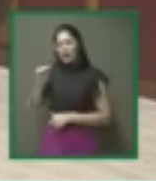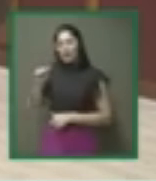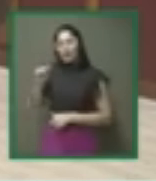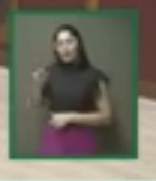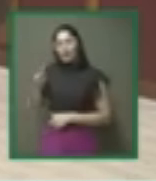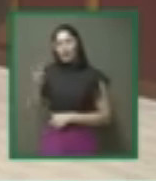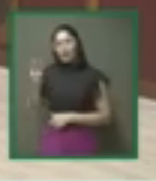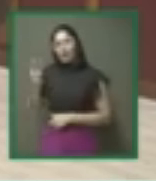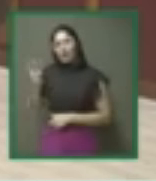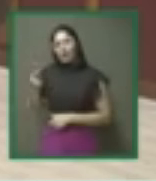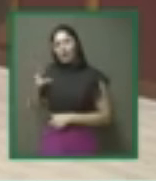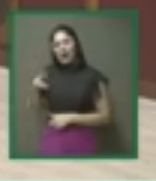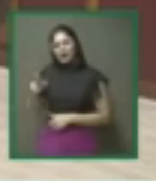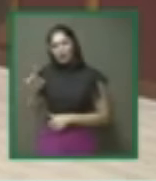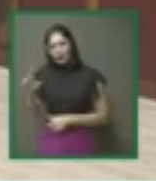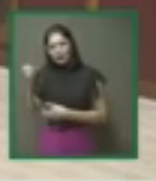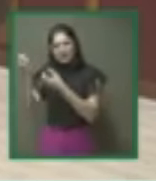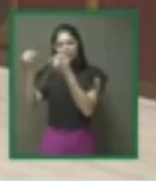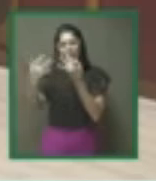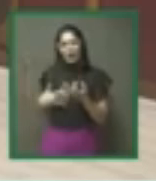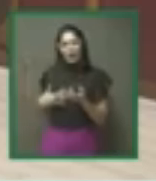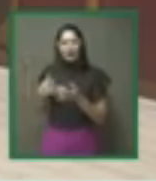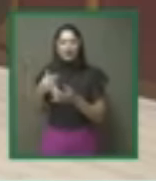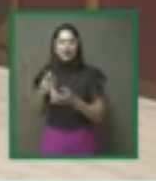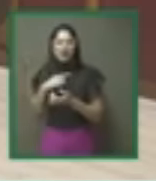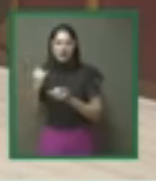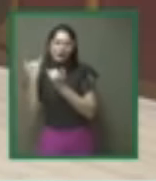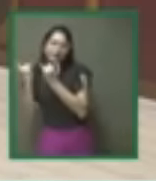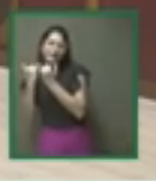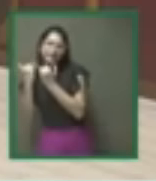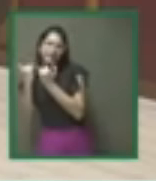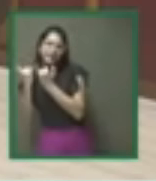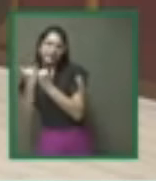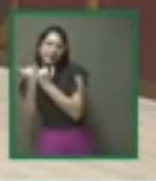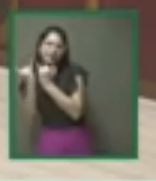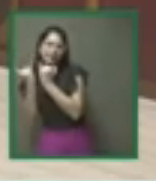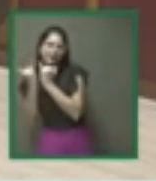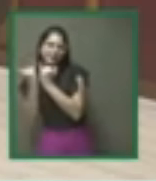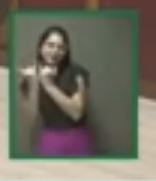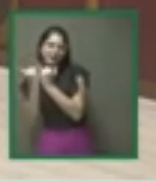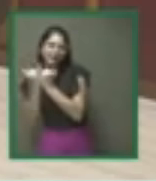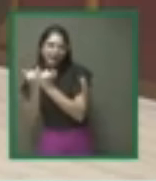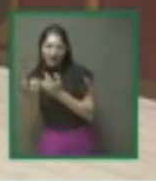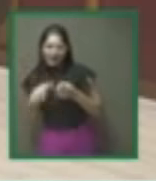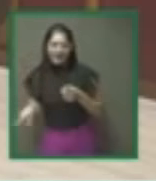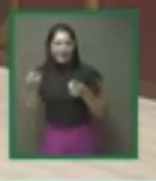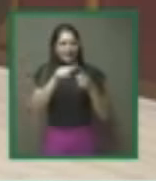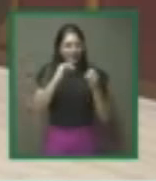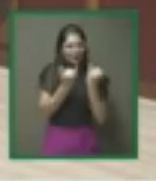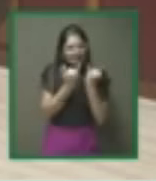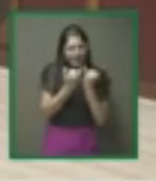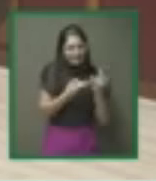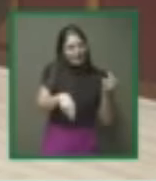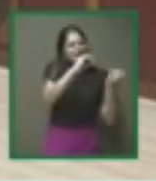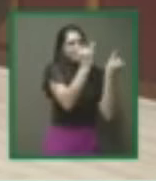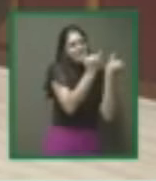disse, que o Eduardo disse. A Ilma disse que o Eduardo disse para ela... Doutor, embolou a minha